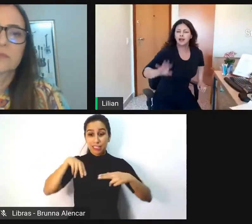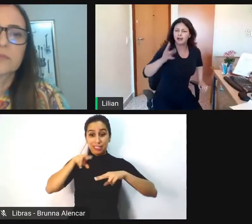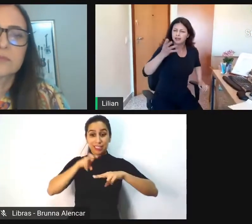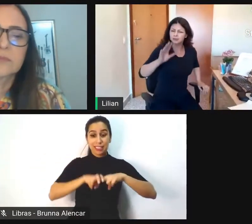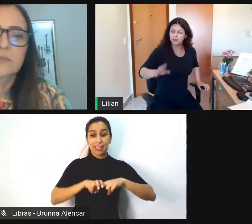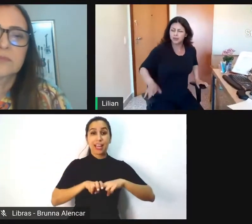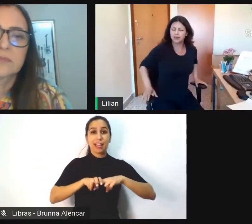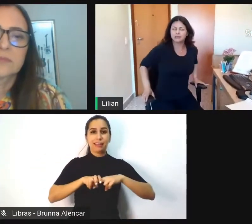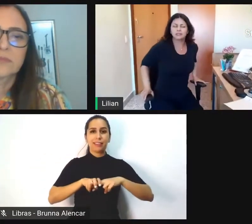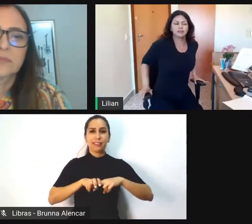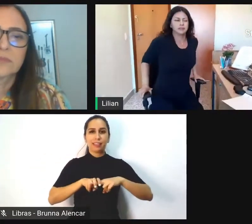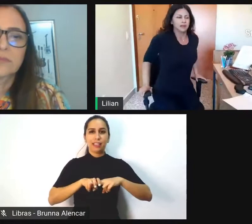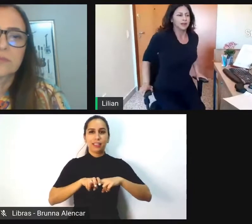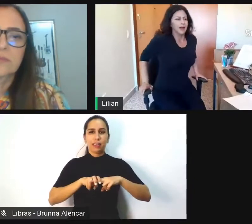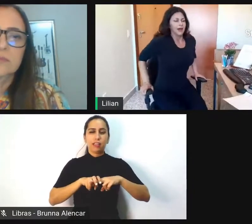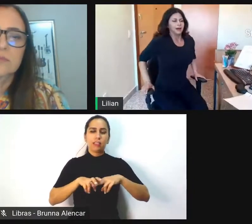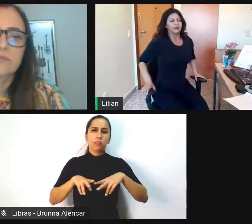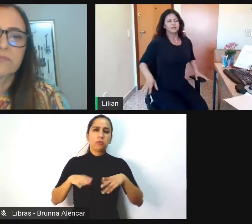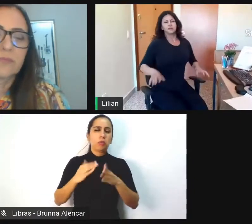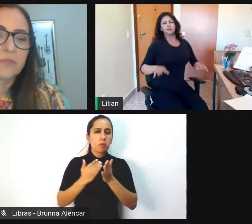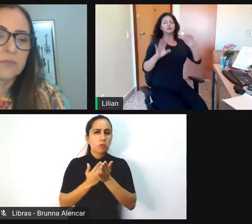início, até os primeiros